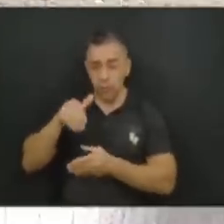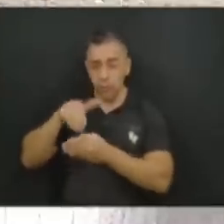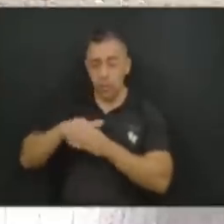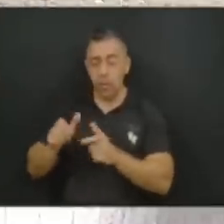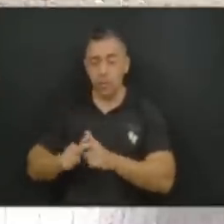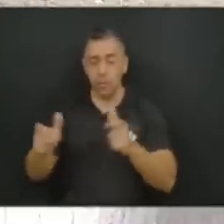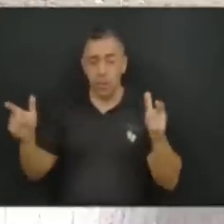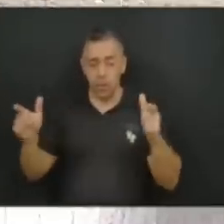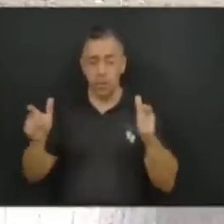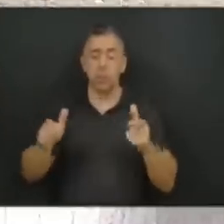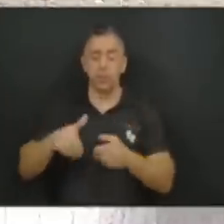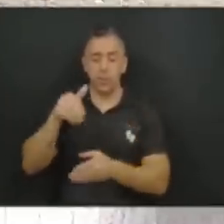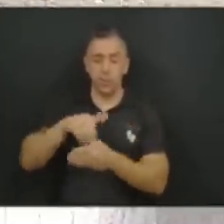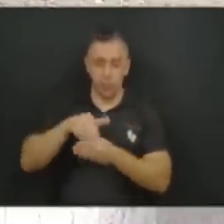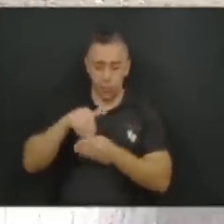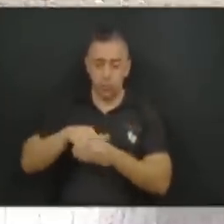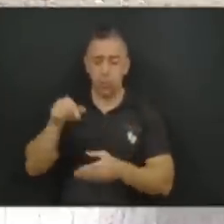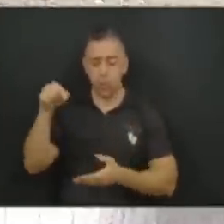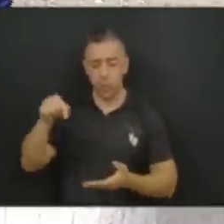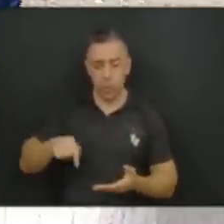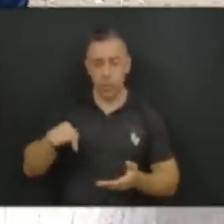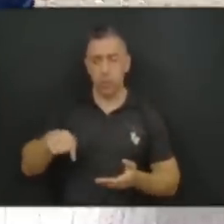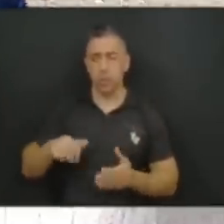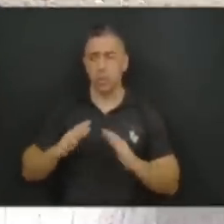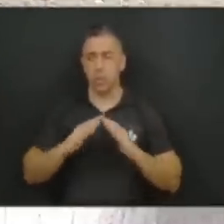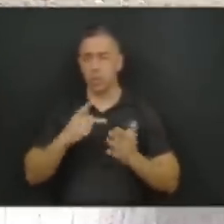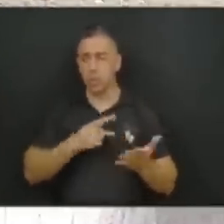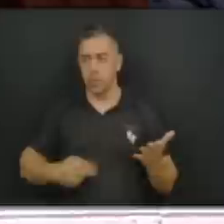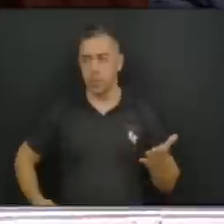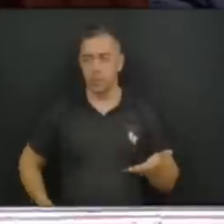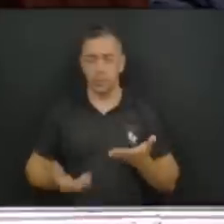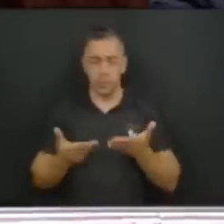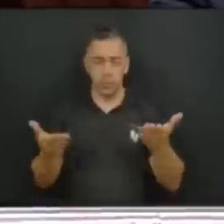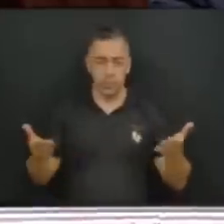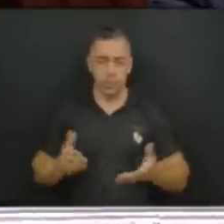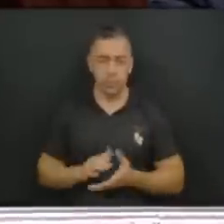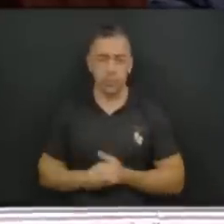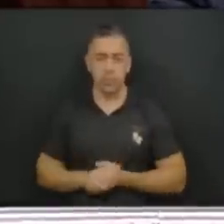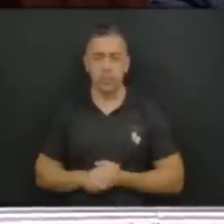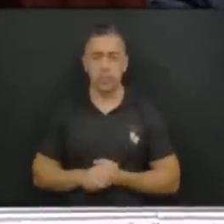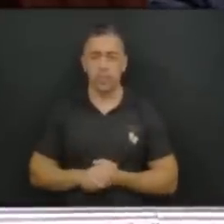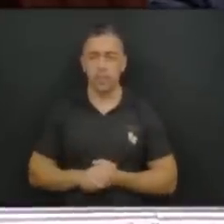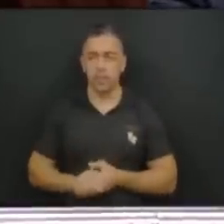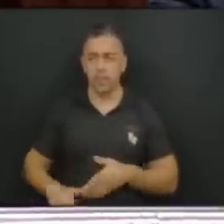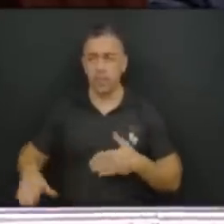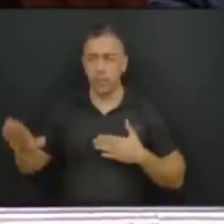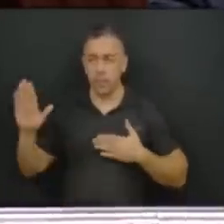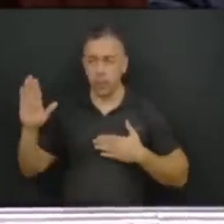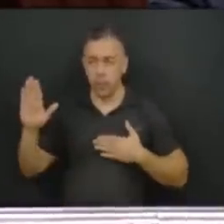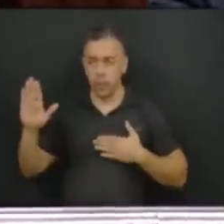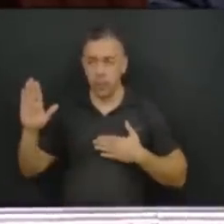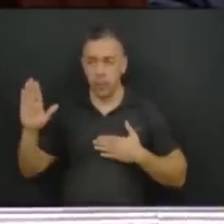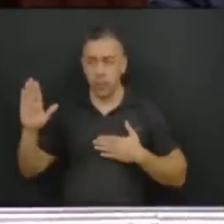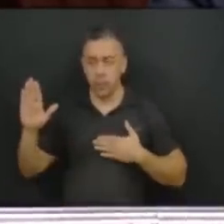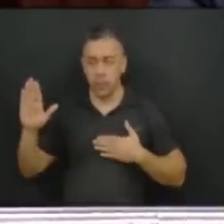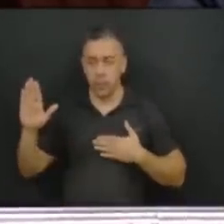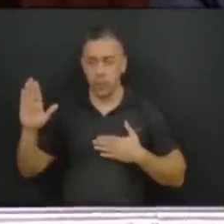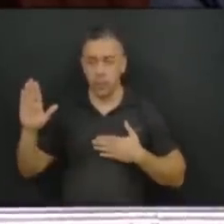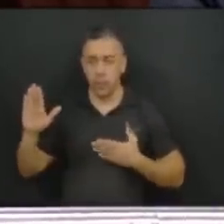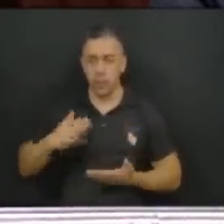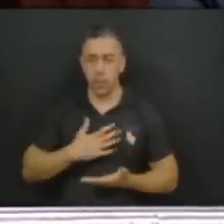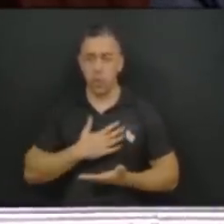votado pela maioria dos parlamentares aqui nessa casa senhor presidente e para caminhar Presidente Quando ali